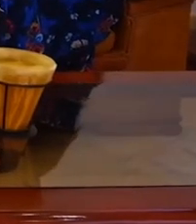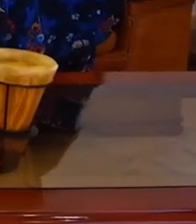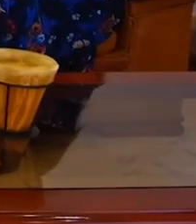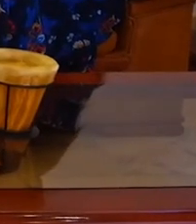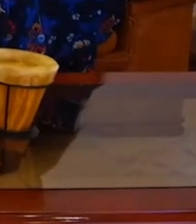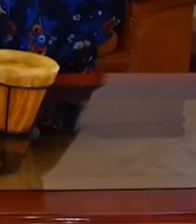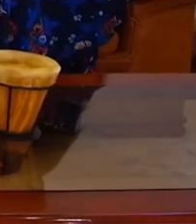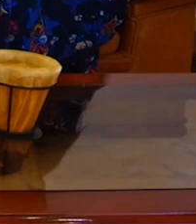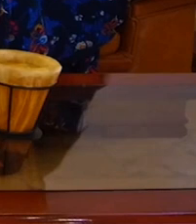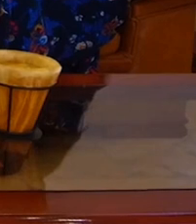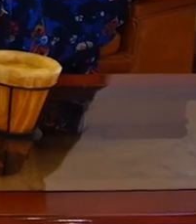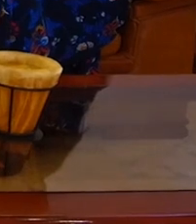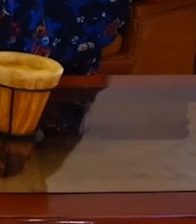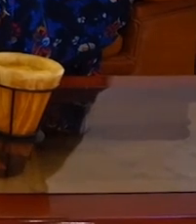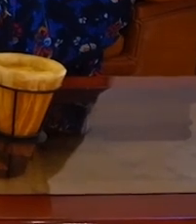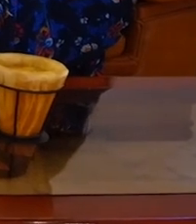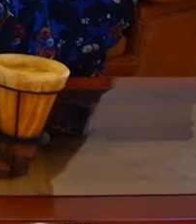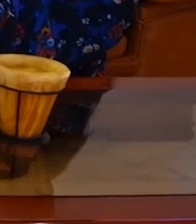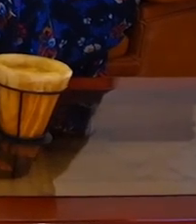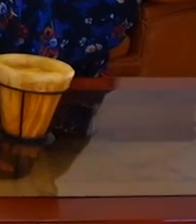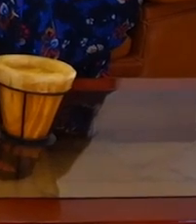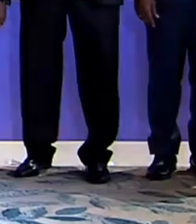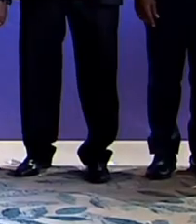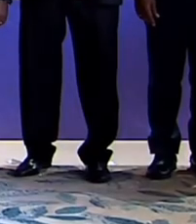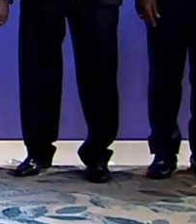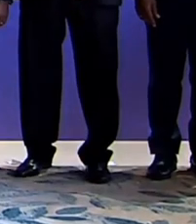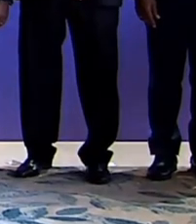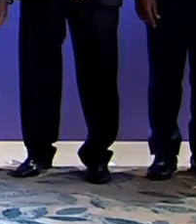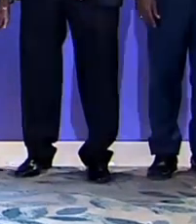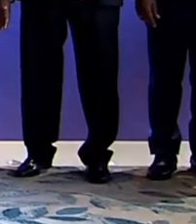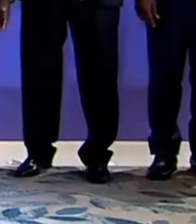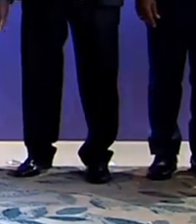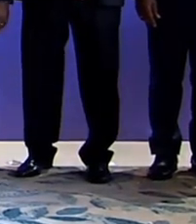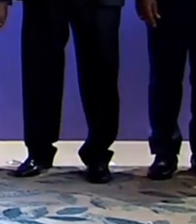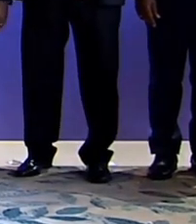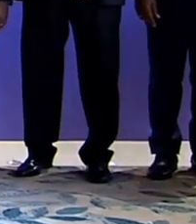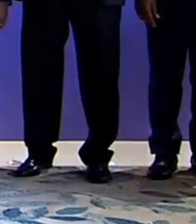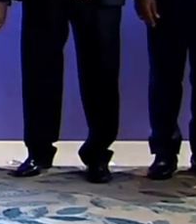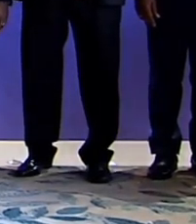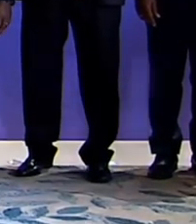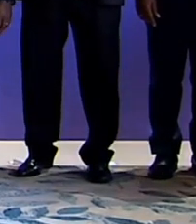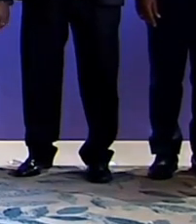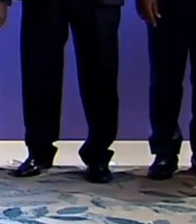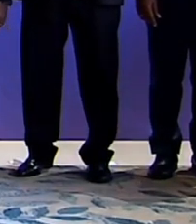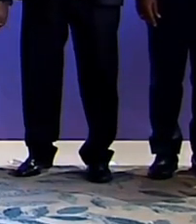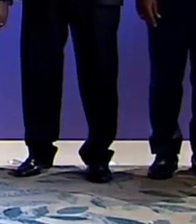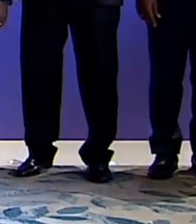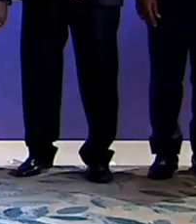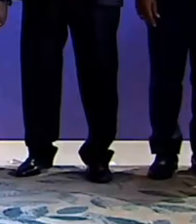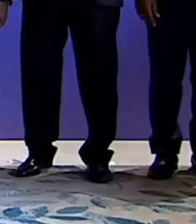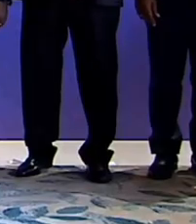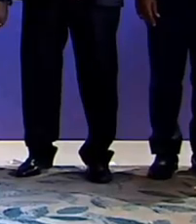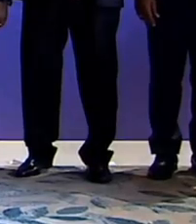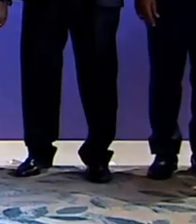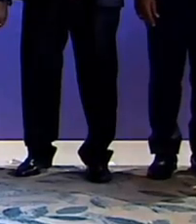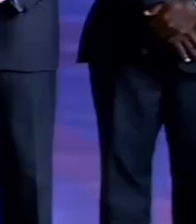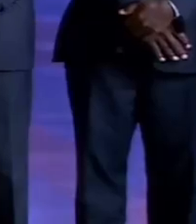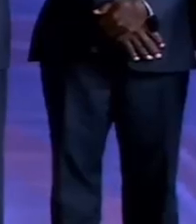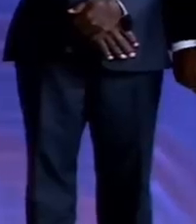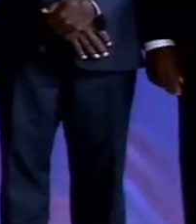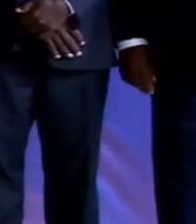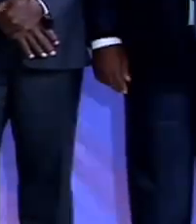agropecuária e agências reguladoras o presidente temer e os demais chefes de estado e de governo da cplp